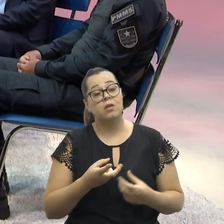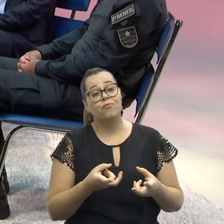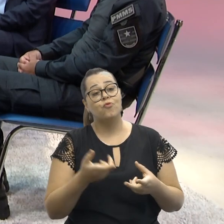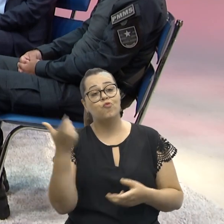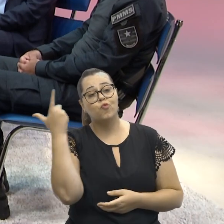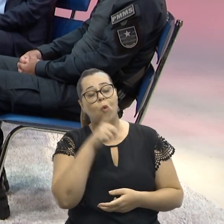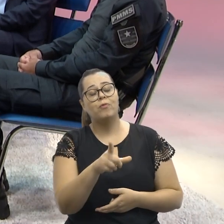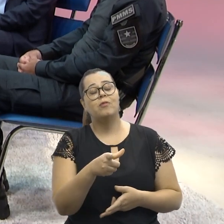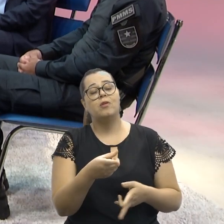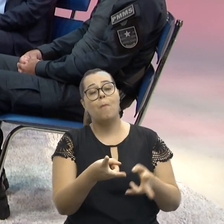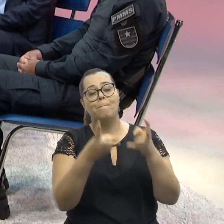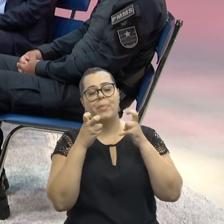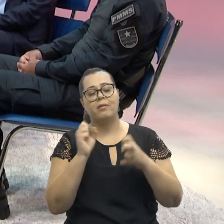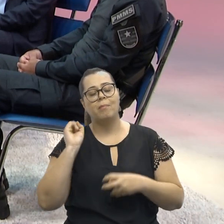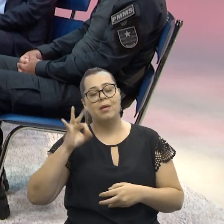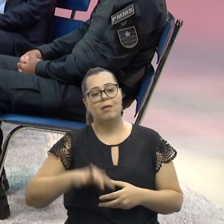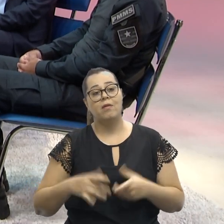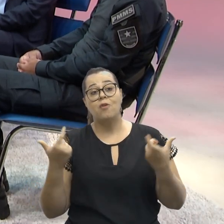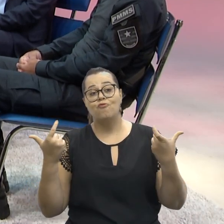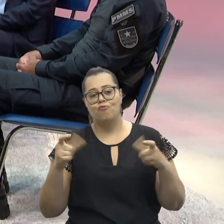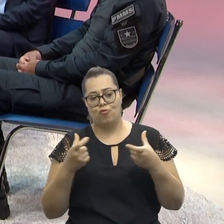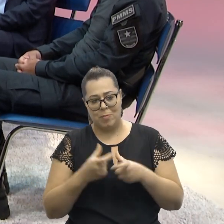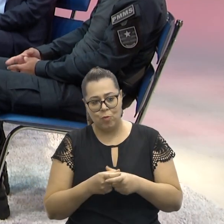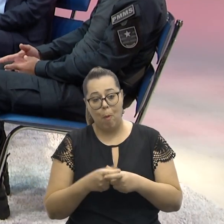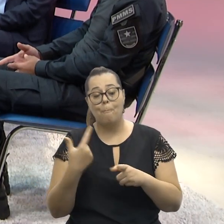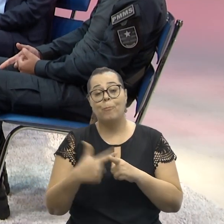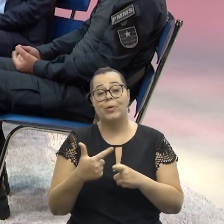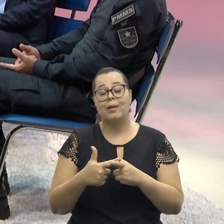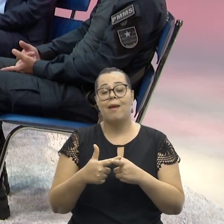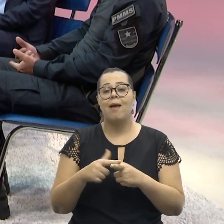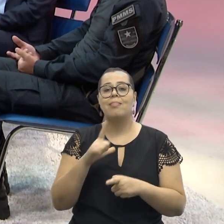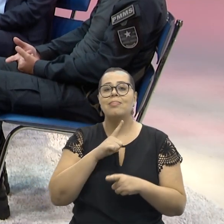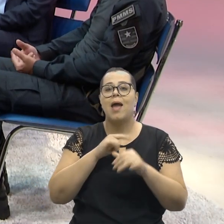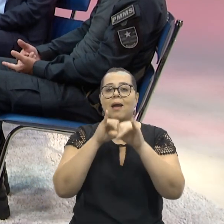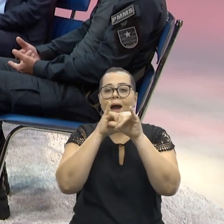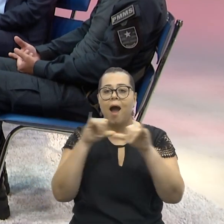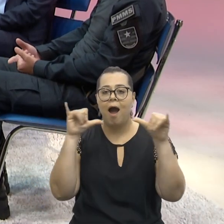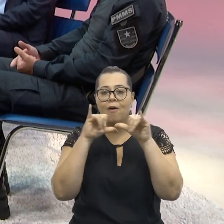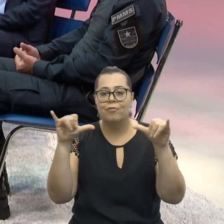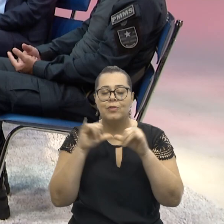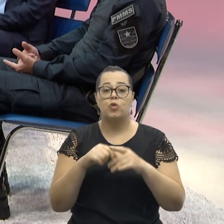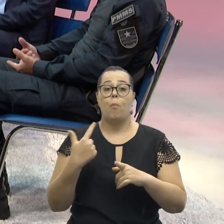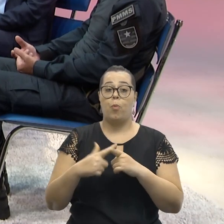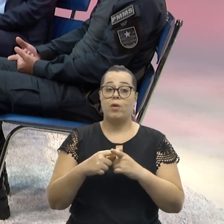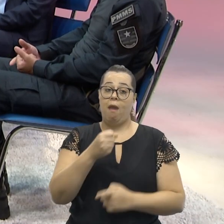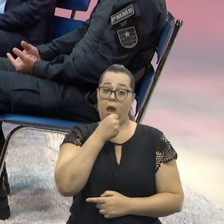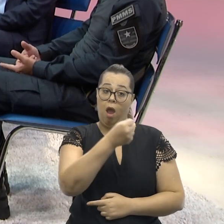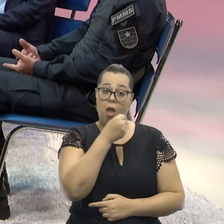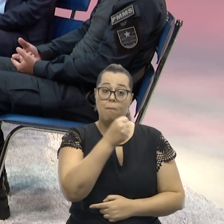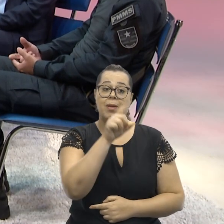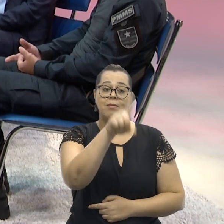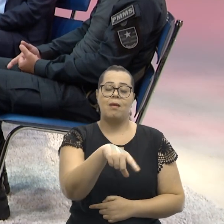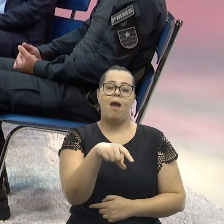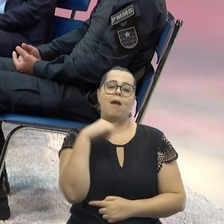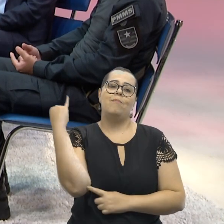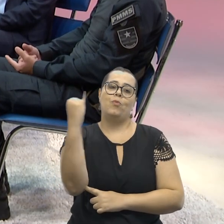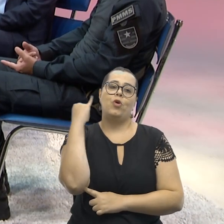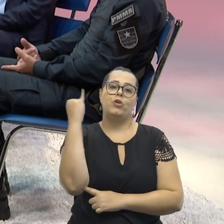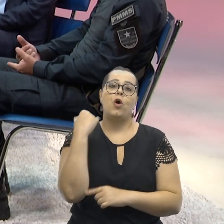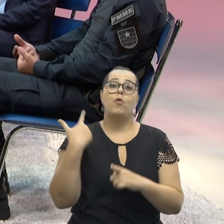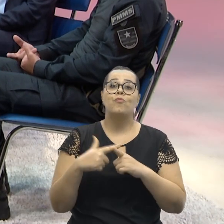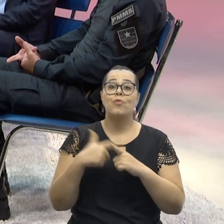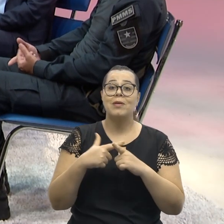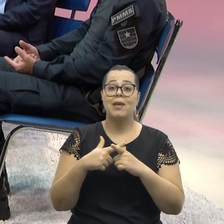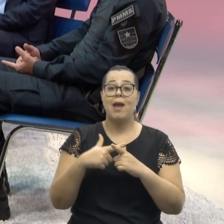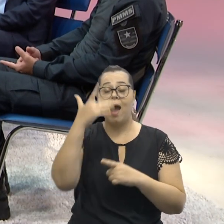gente consegue perceber sim uma diminuição, somente a partir do momento que a gente alerta. O papel da imprensa é fundamental, porque quanto